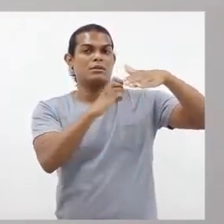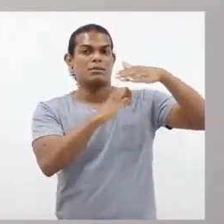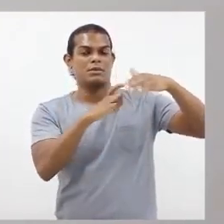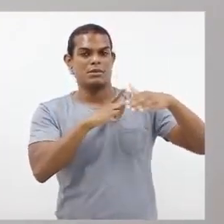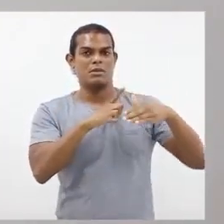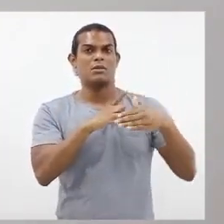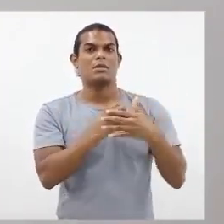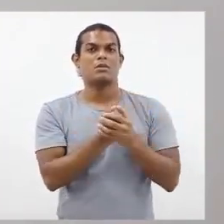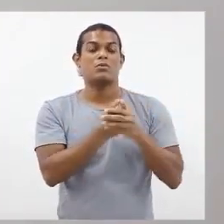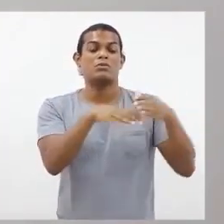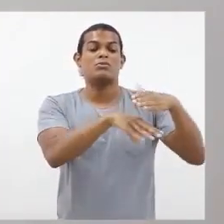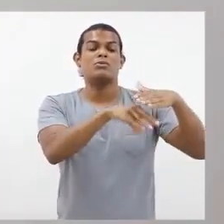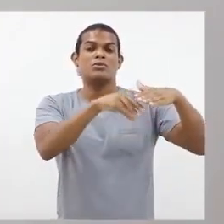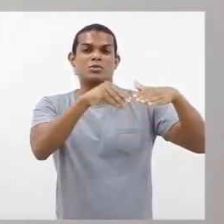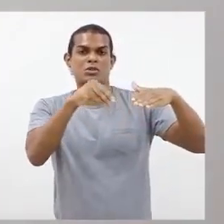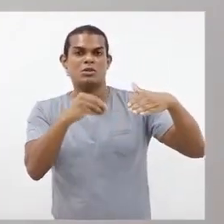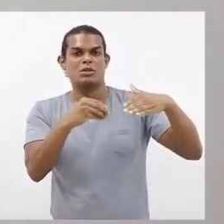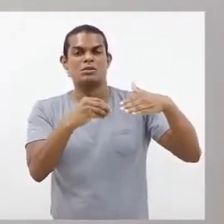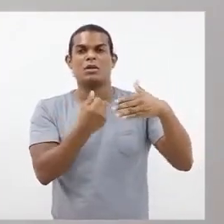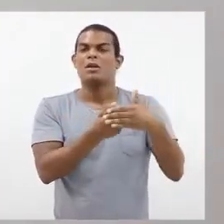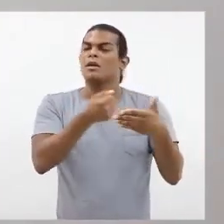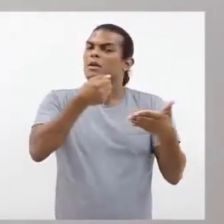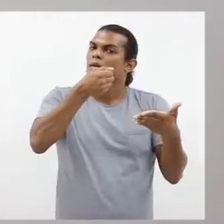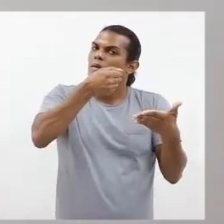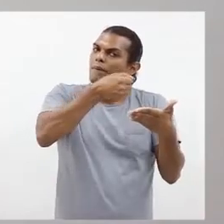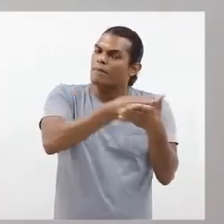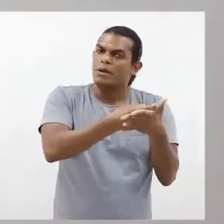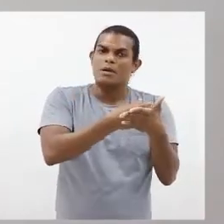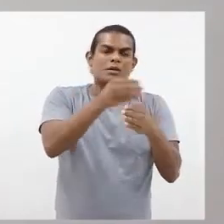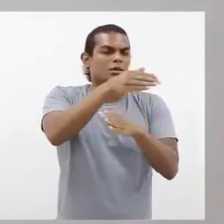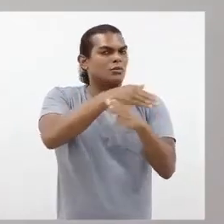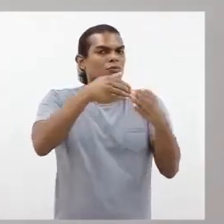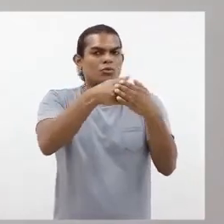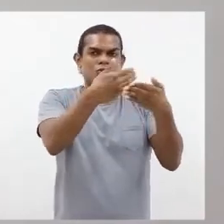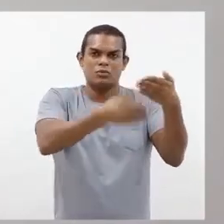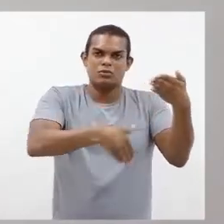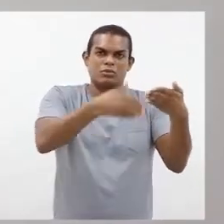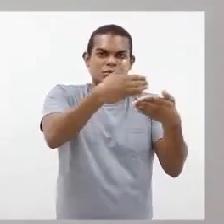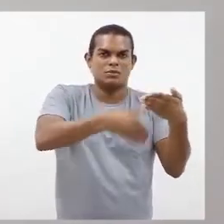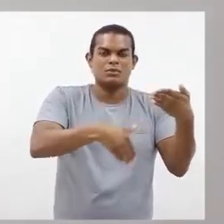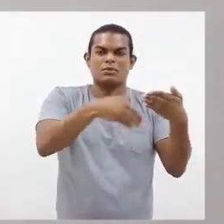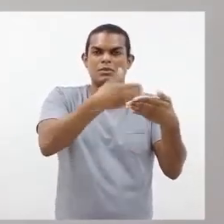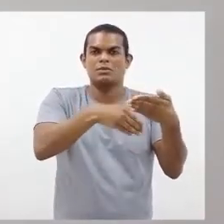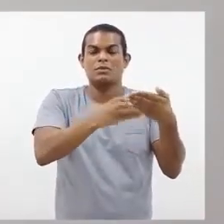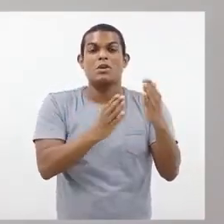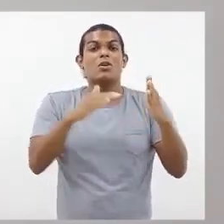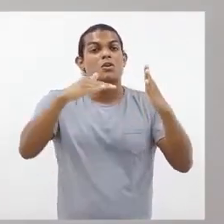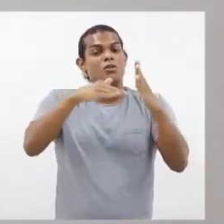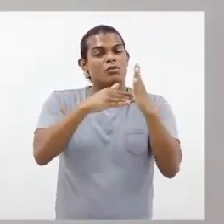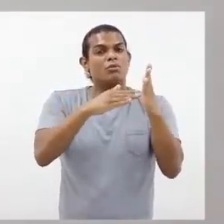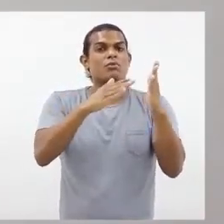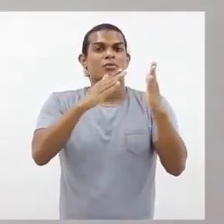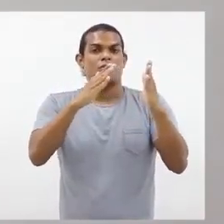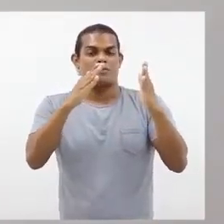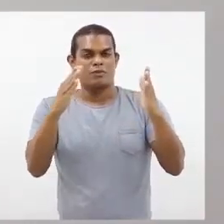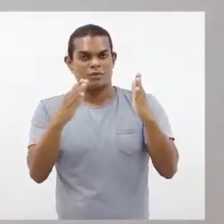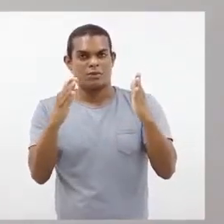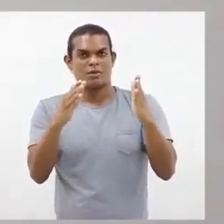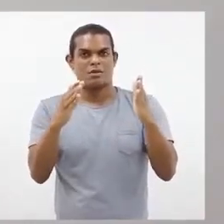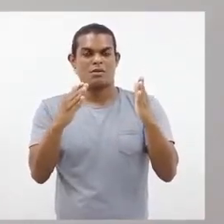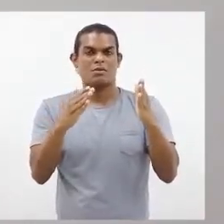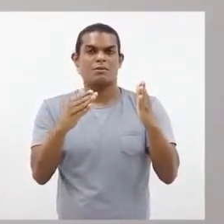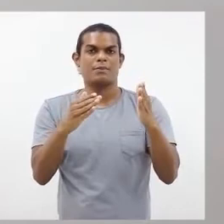de todos os ativos e todos os recursos que vão gerar benefício econômico, todos os passivos, ou seja,